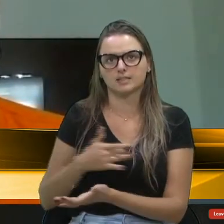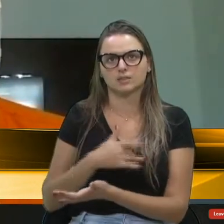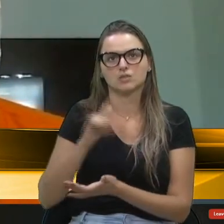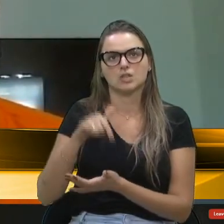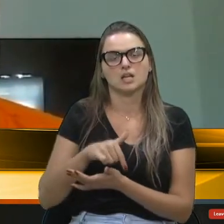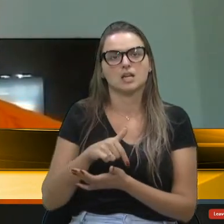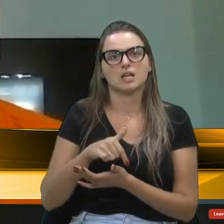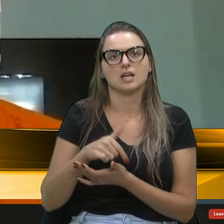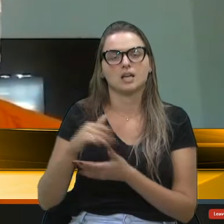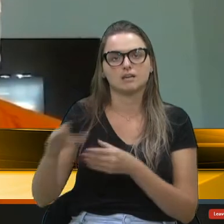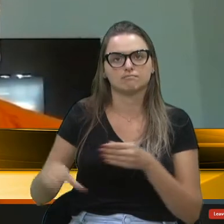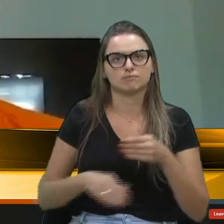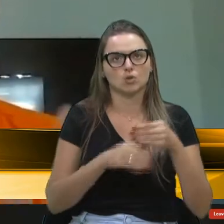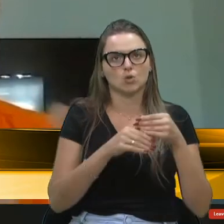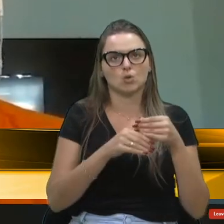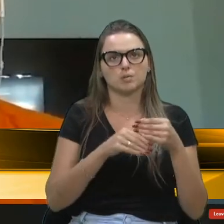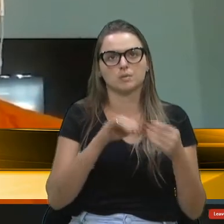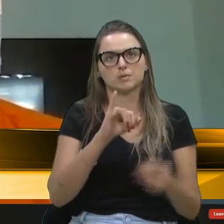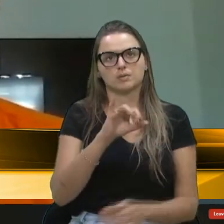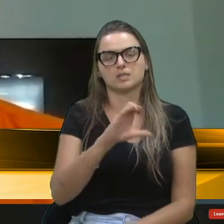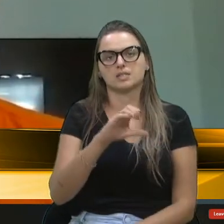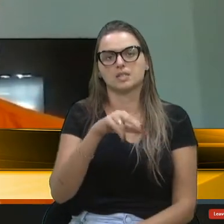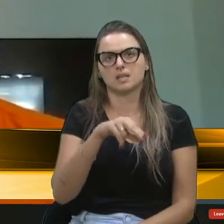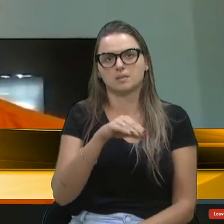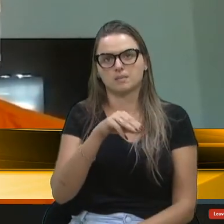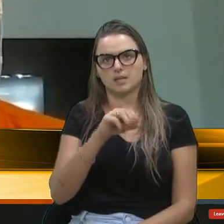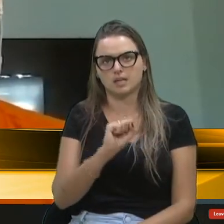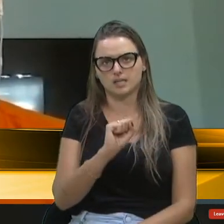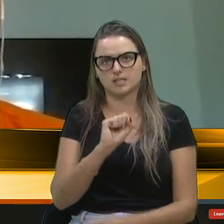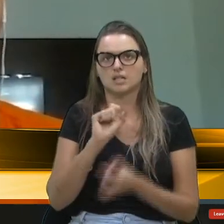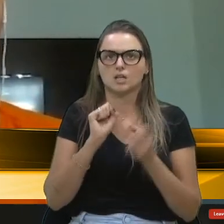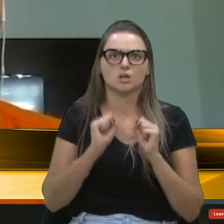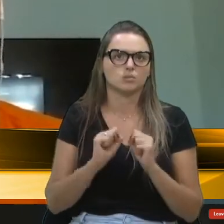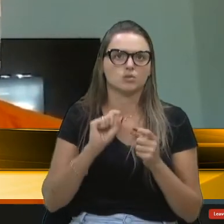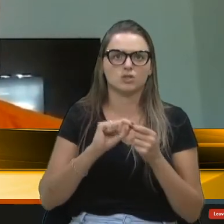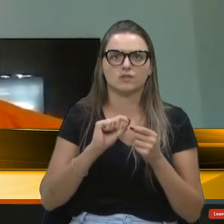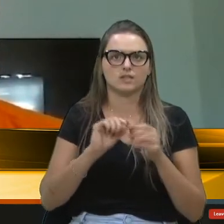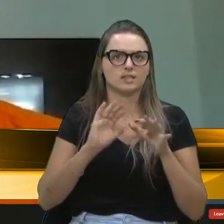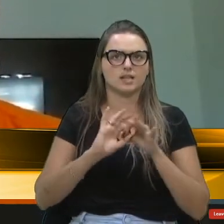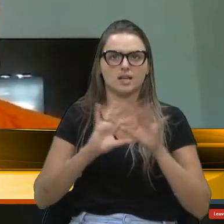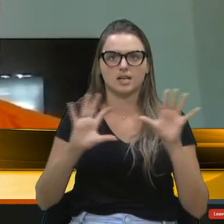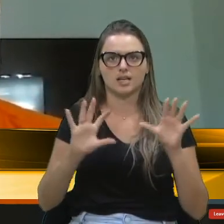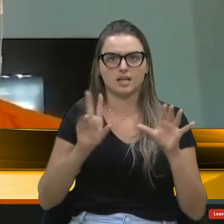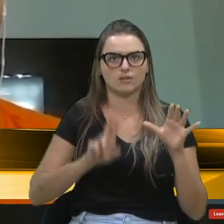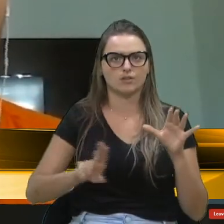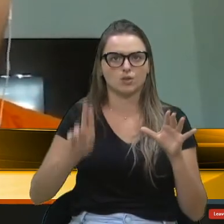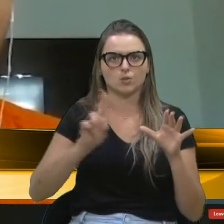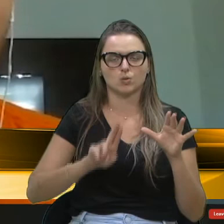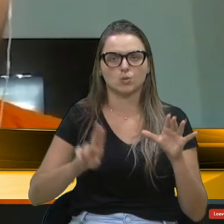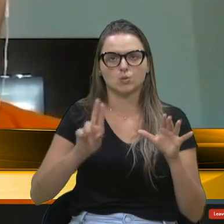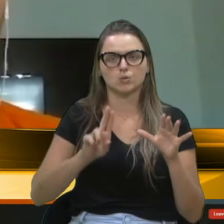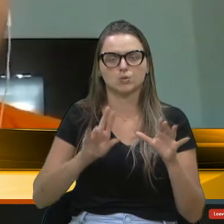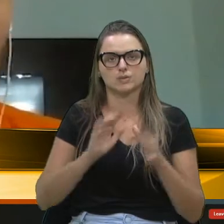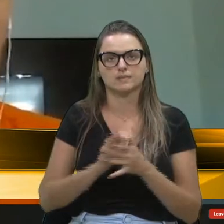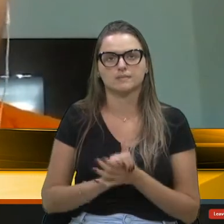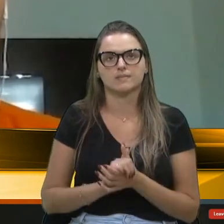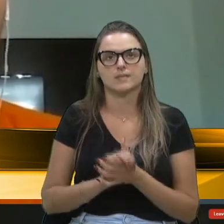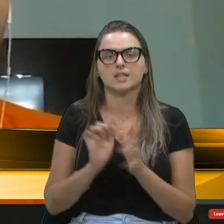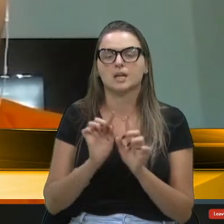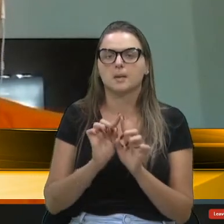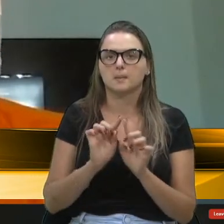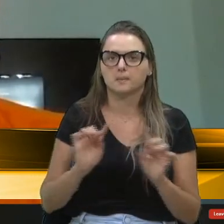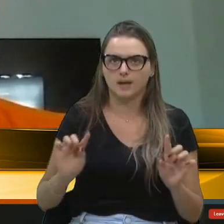uma compensação de ICMS, que ele poderia fazer de livre escolha essa destinação do dinheiro,